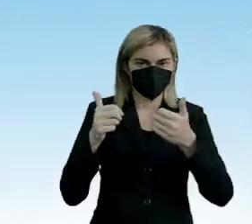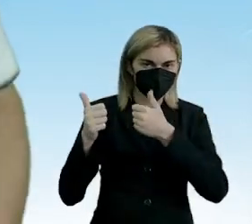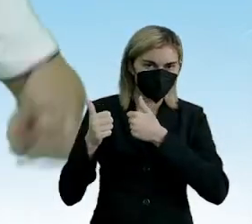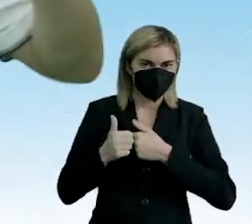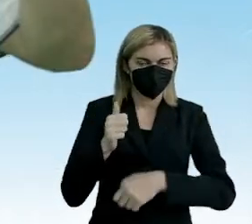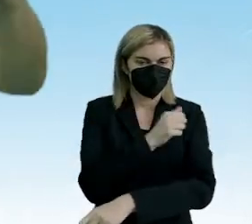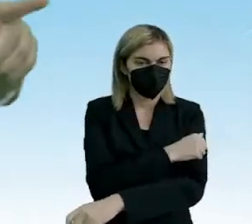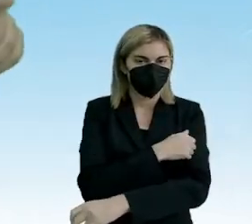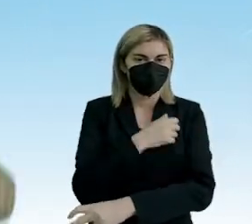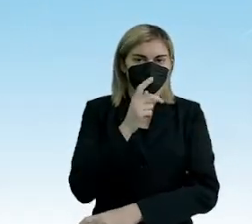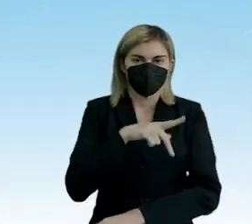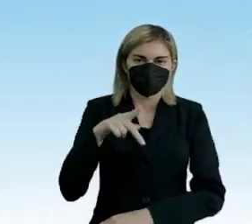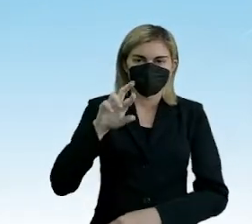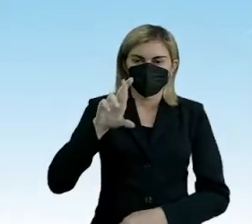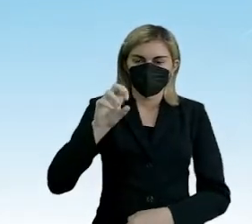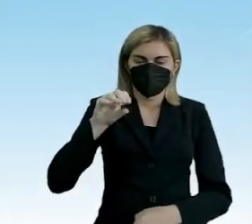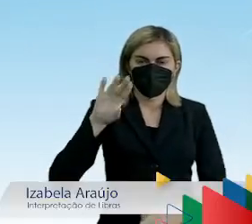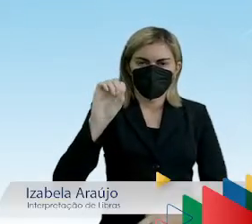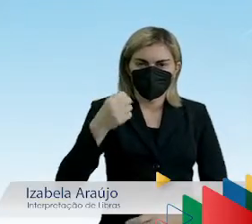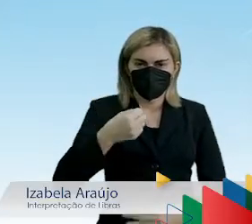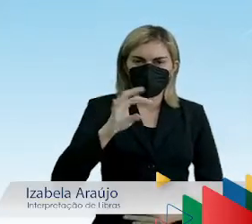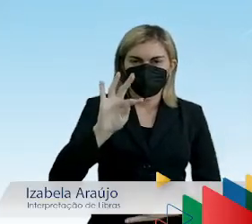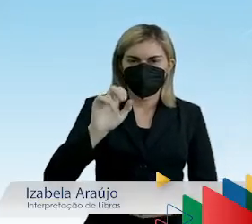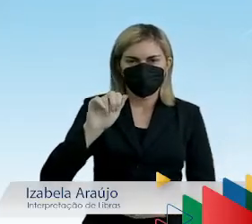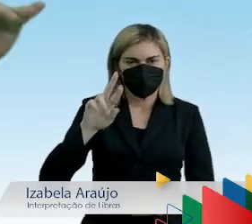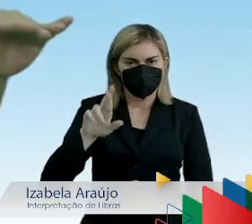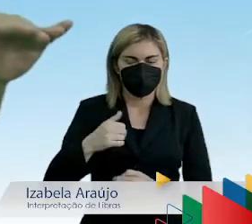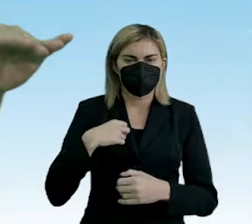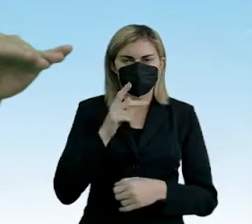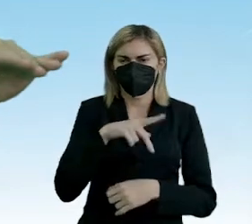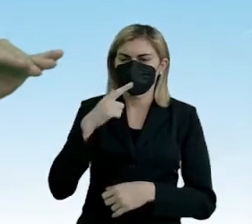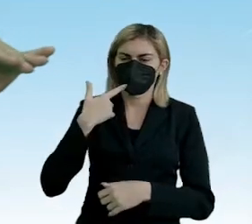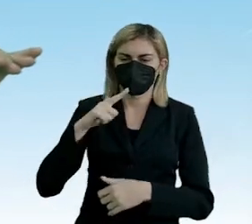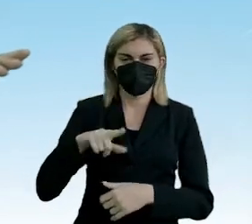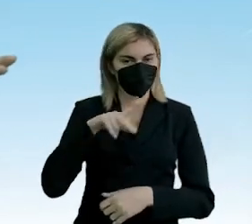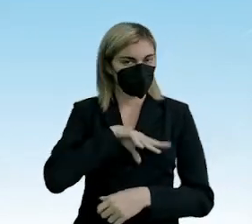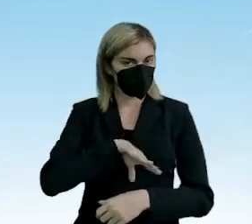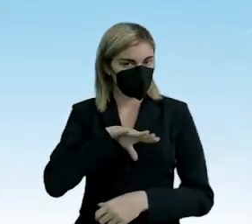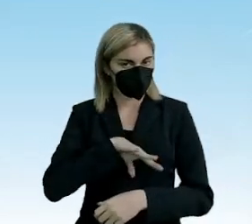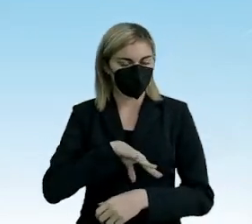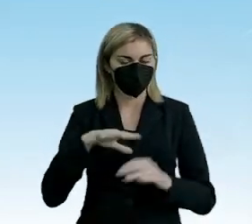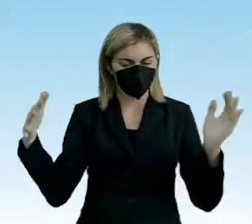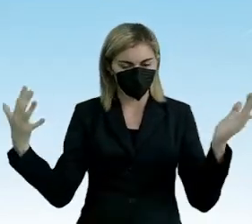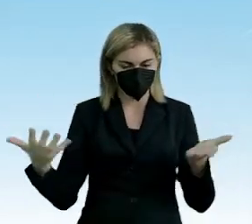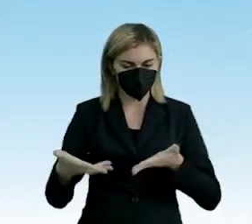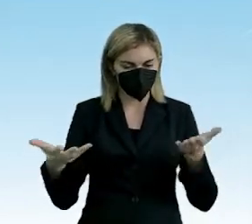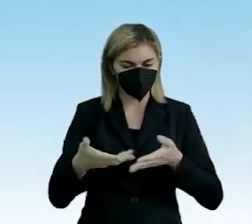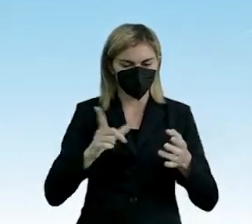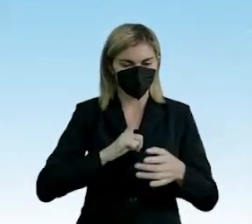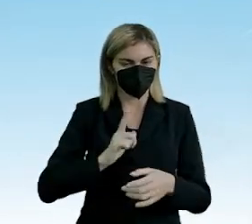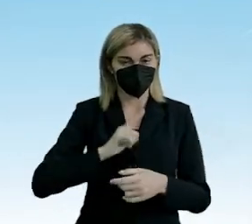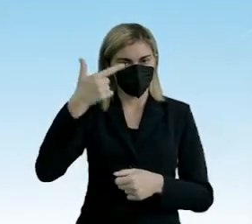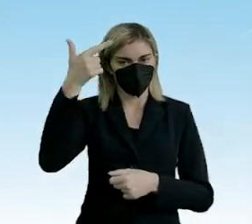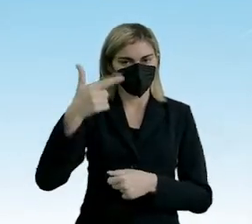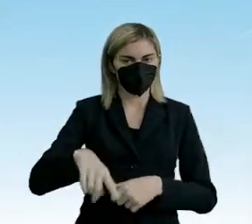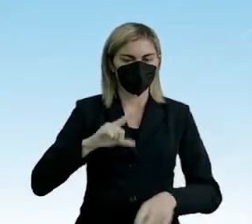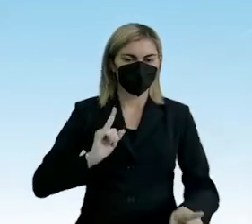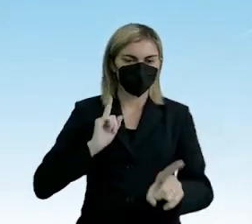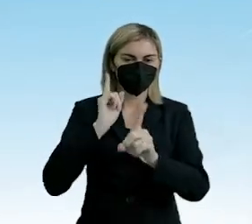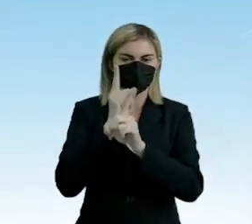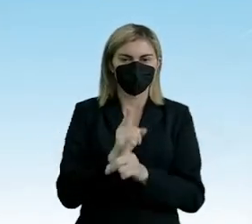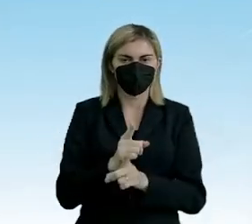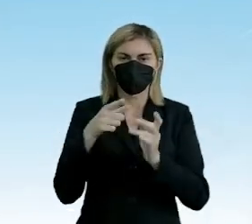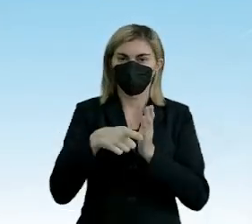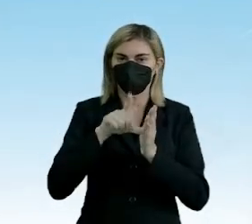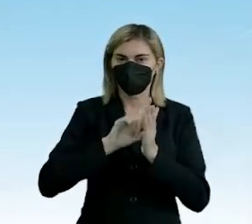Olá, estudantes! Eu sou o professor Robson Anselmo Tavares, professor de Língua Portuguesa, e hoje nós temos mais um encontro.